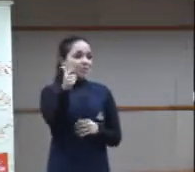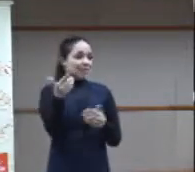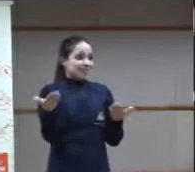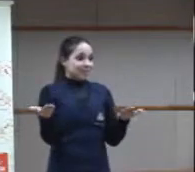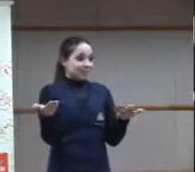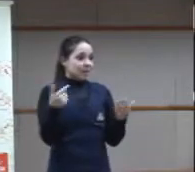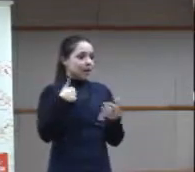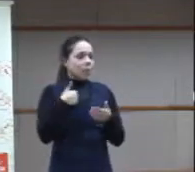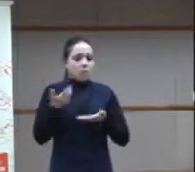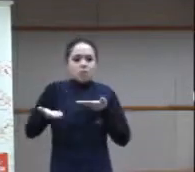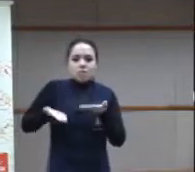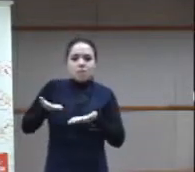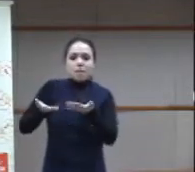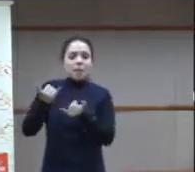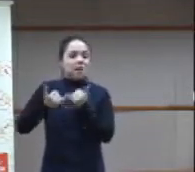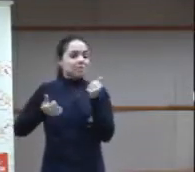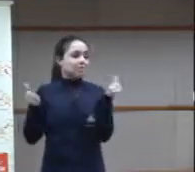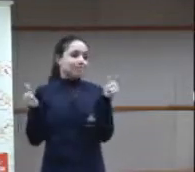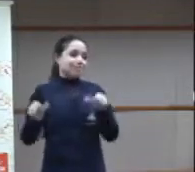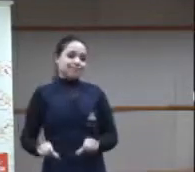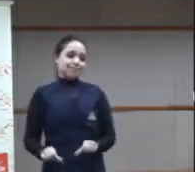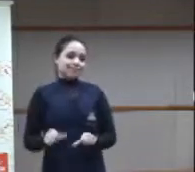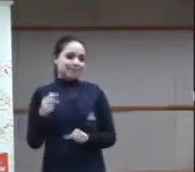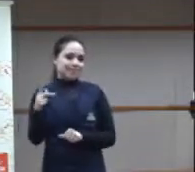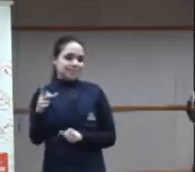fazendo uma educação negativa.